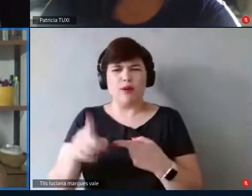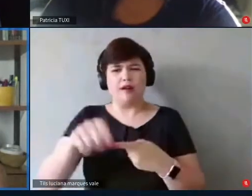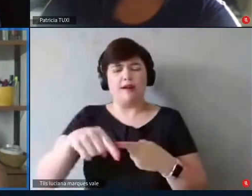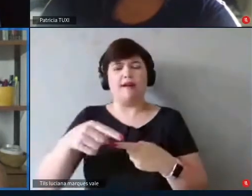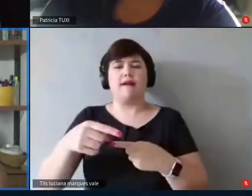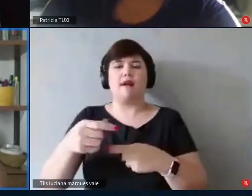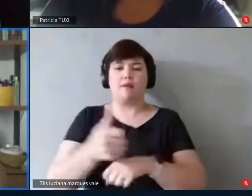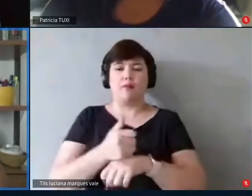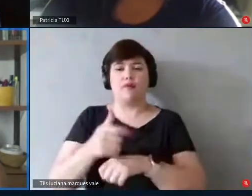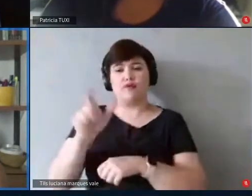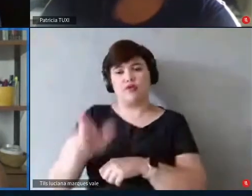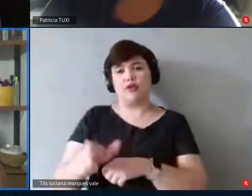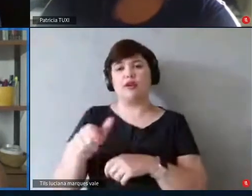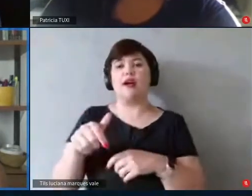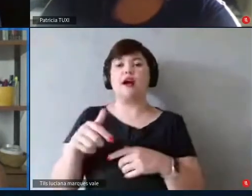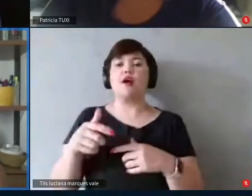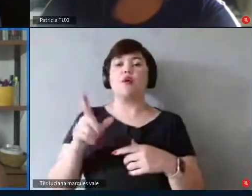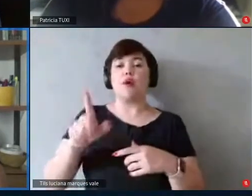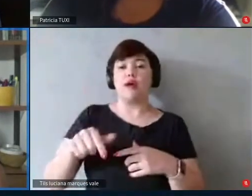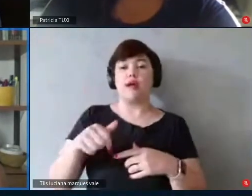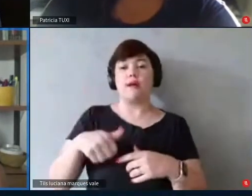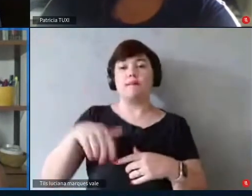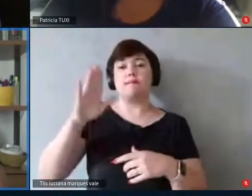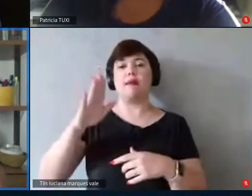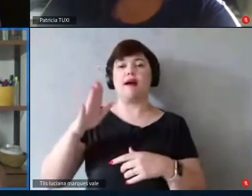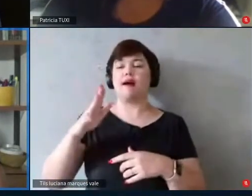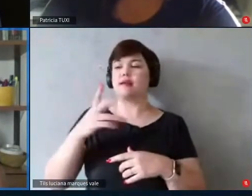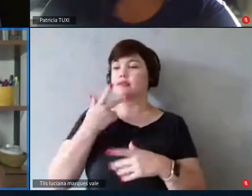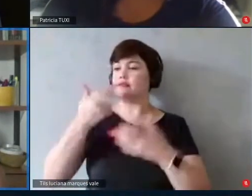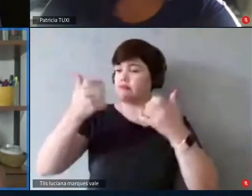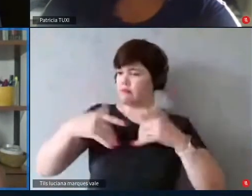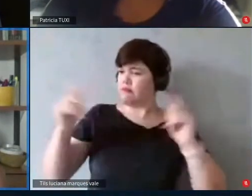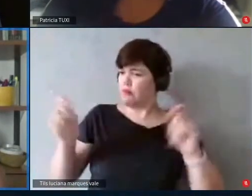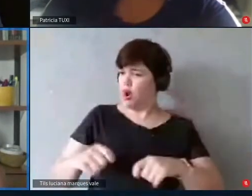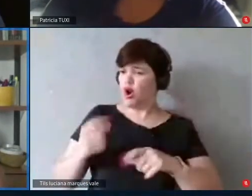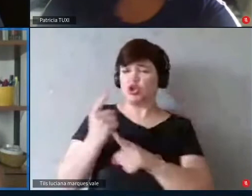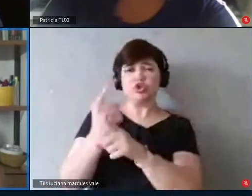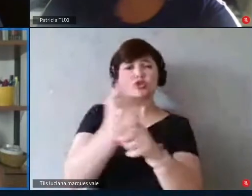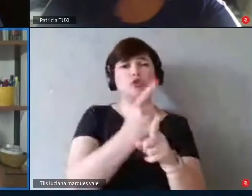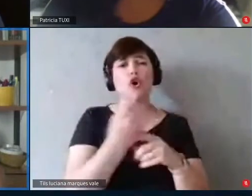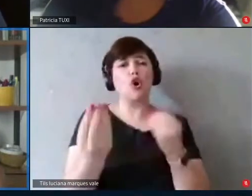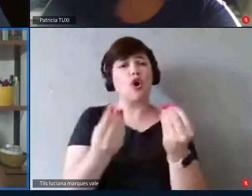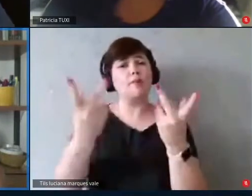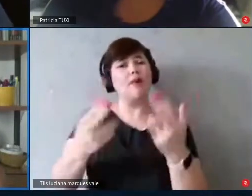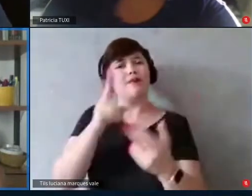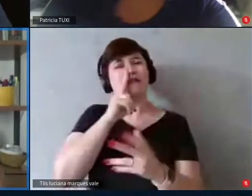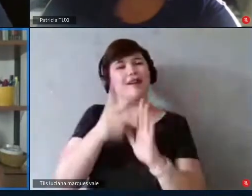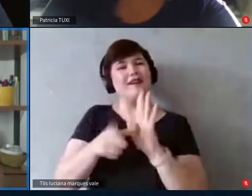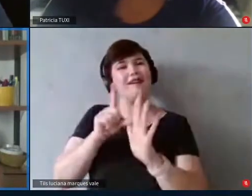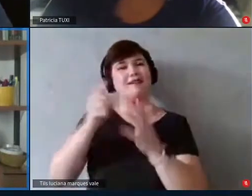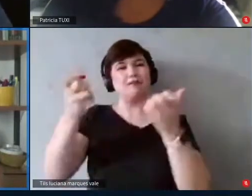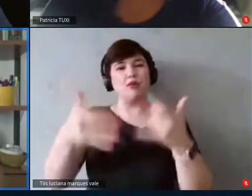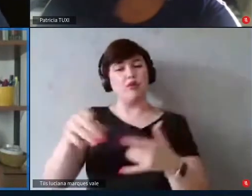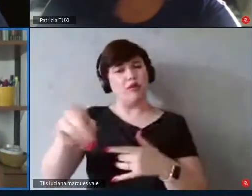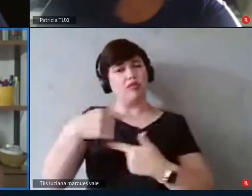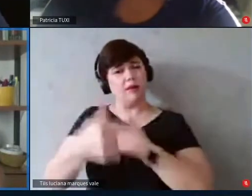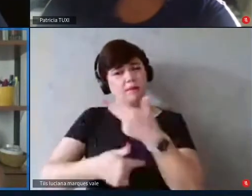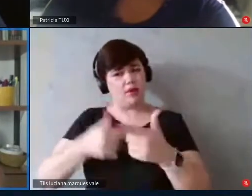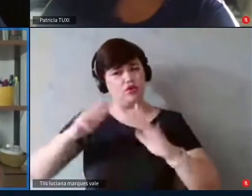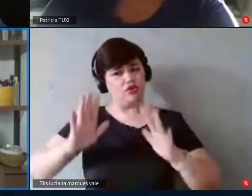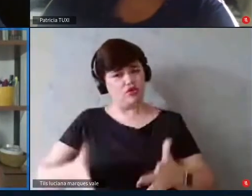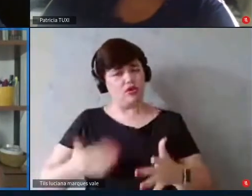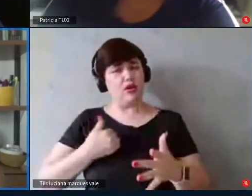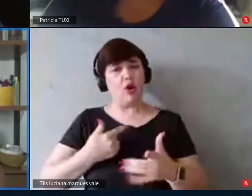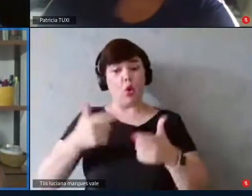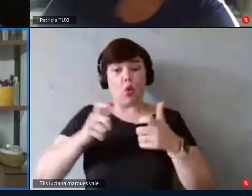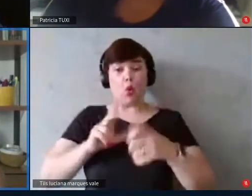profissional, ele é o mais, que tem maior autoridade para, de fato, identificar, como o ministro falou no começo, né? Esse